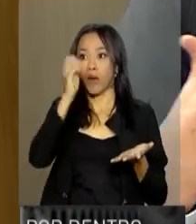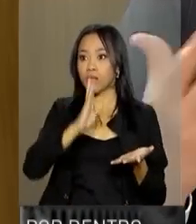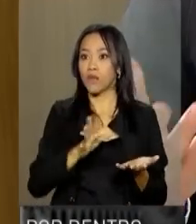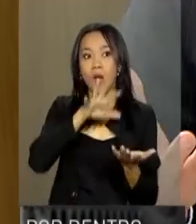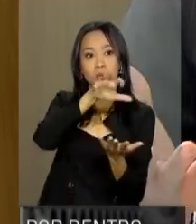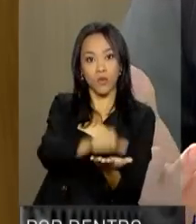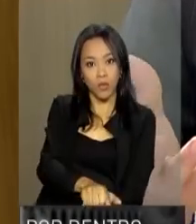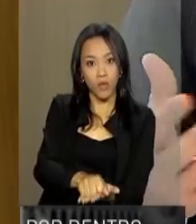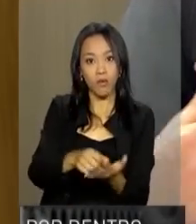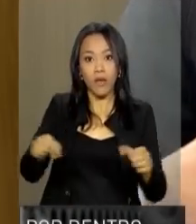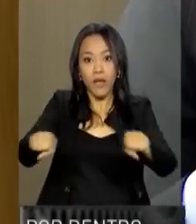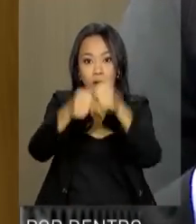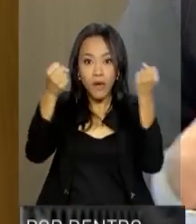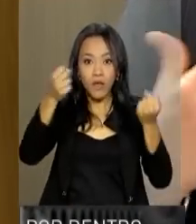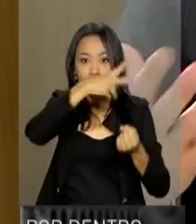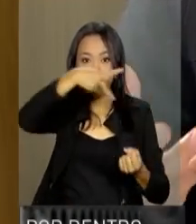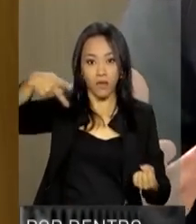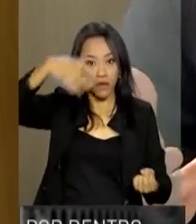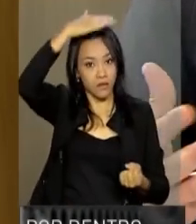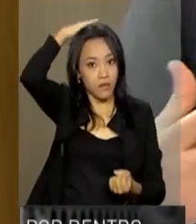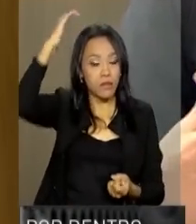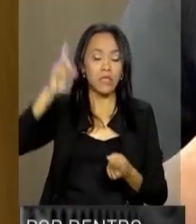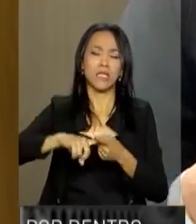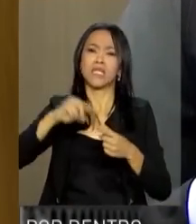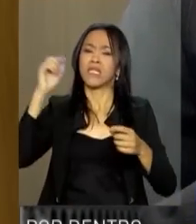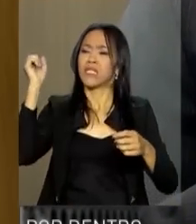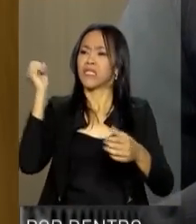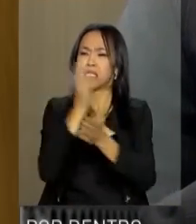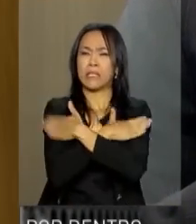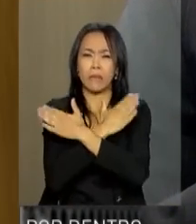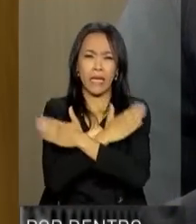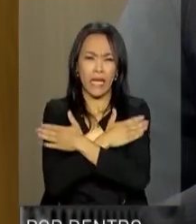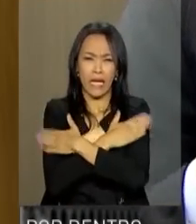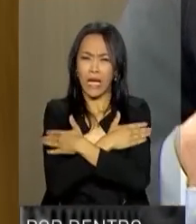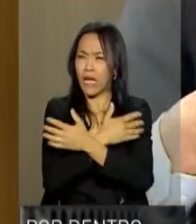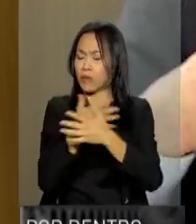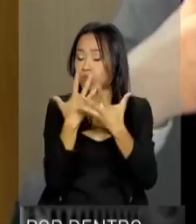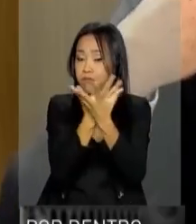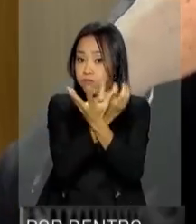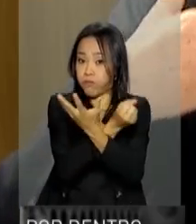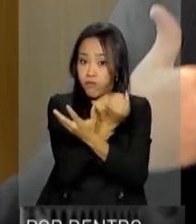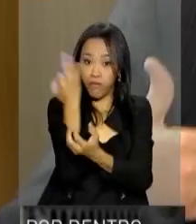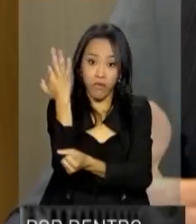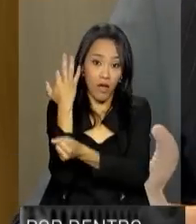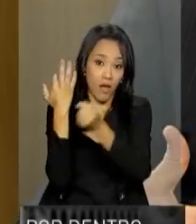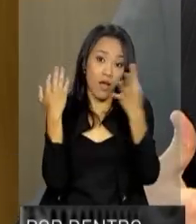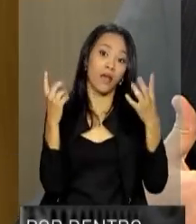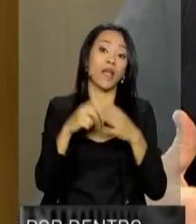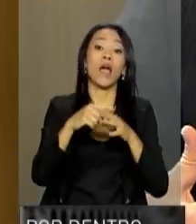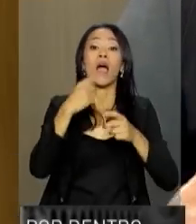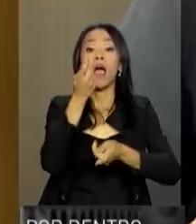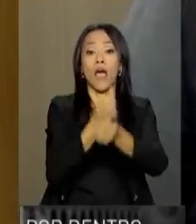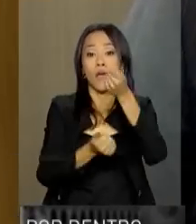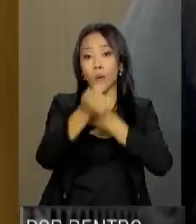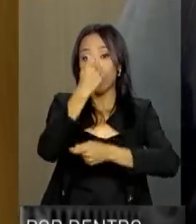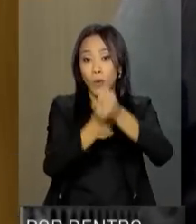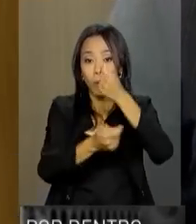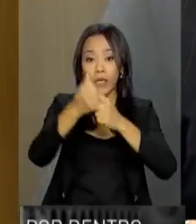recessão gigantesca desemprego em massa nessa atividade econômica caindo vertiginosamente